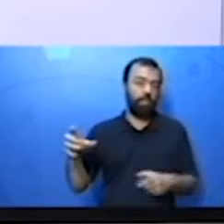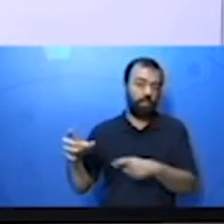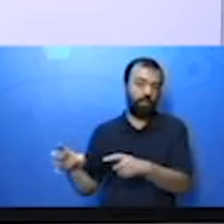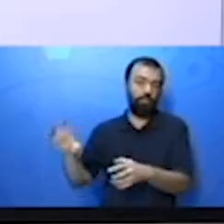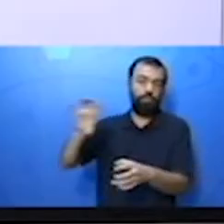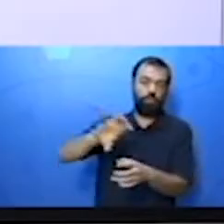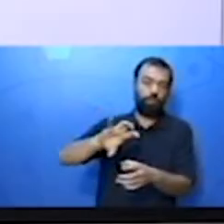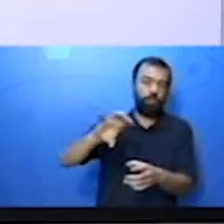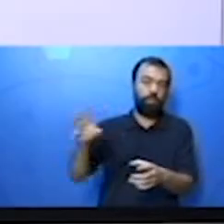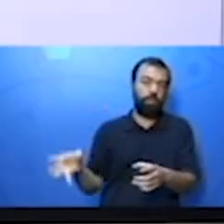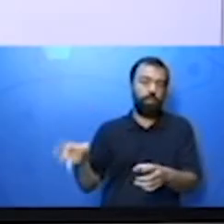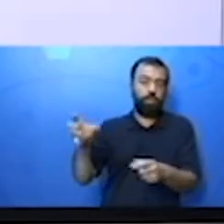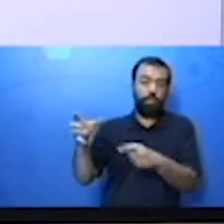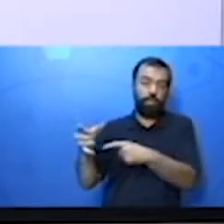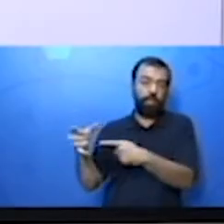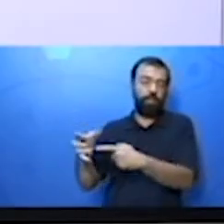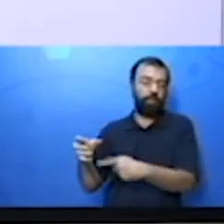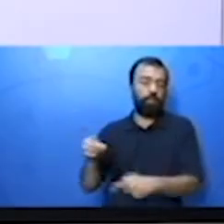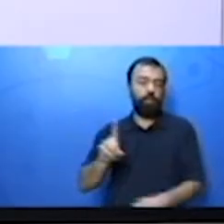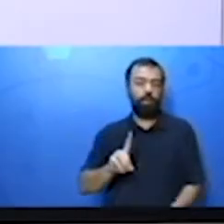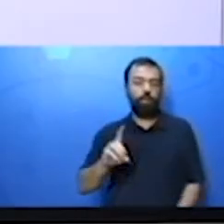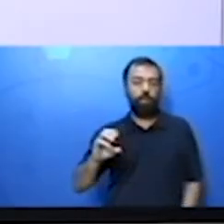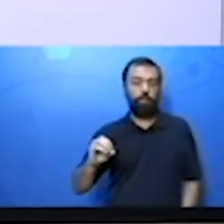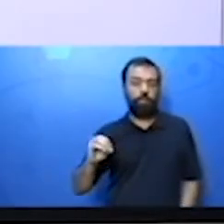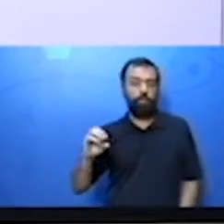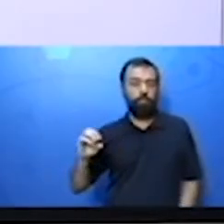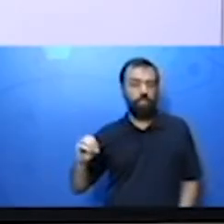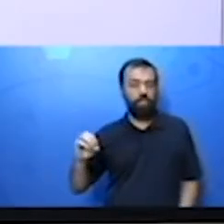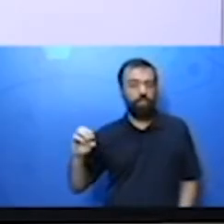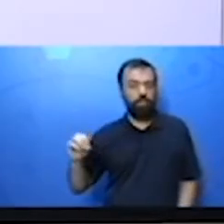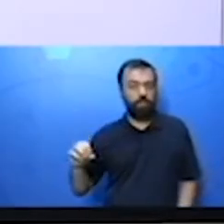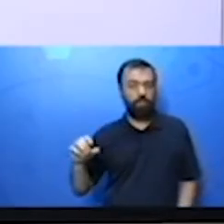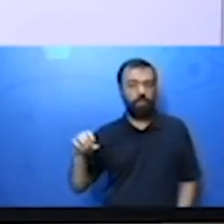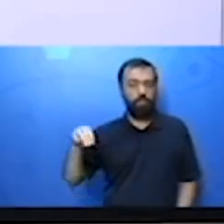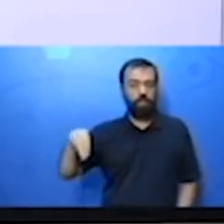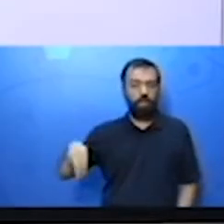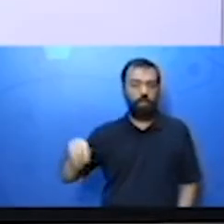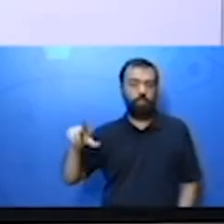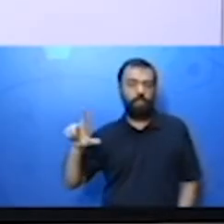Quantos jarros ele vai despejar para encher o balde?